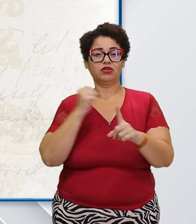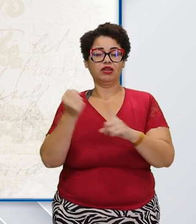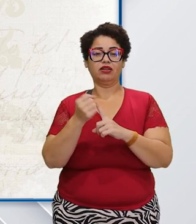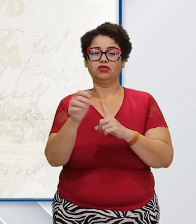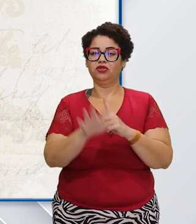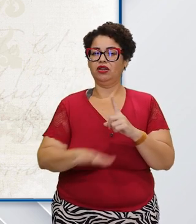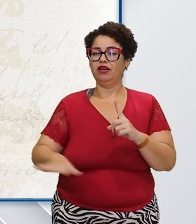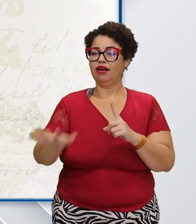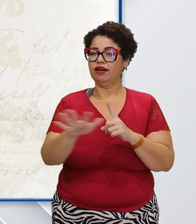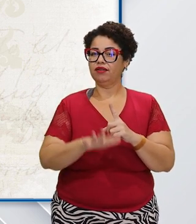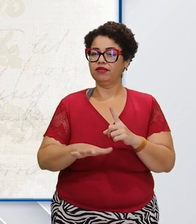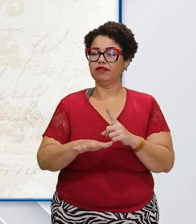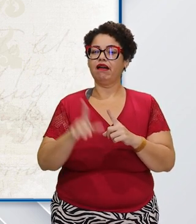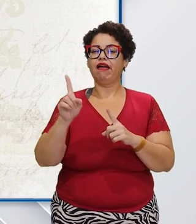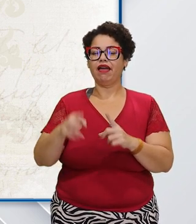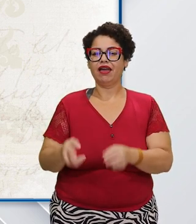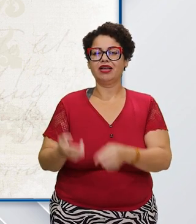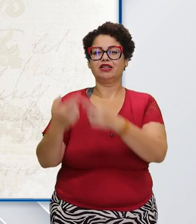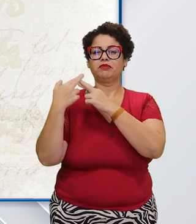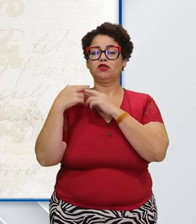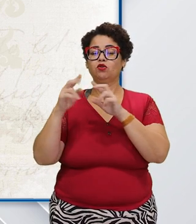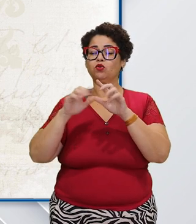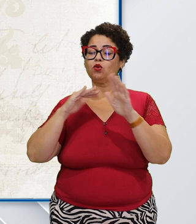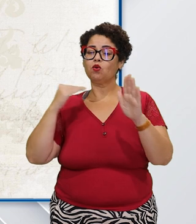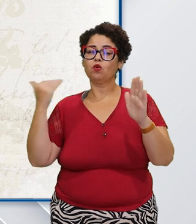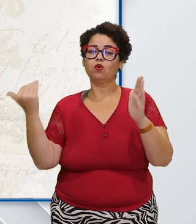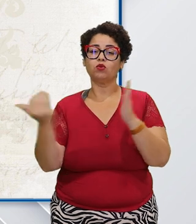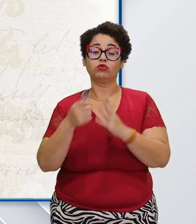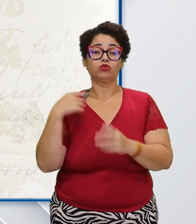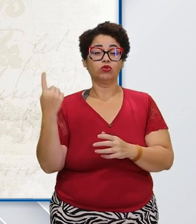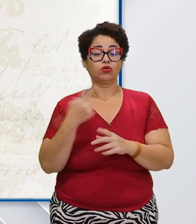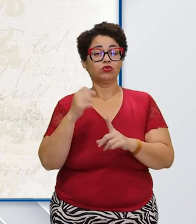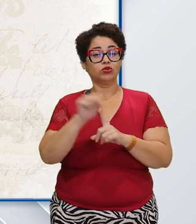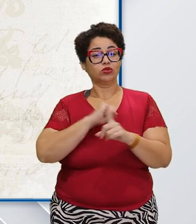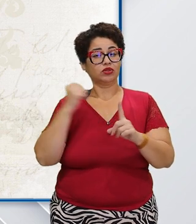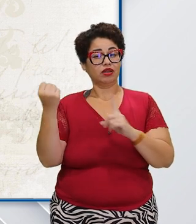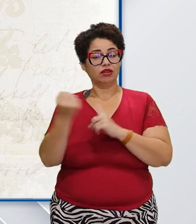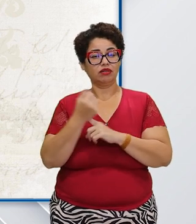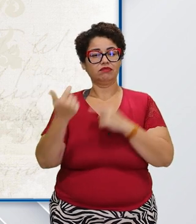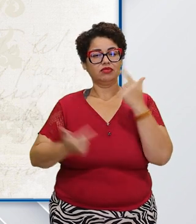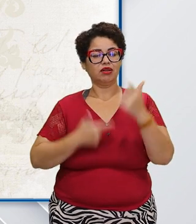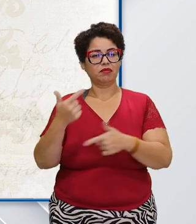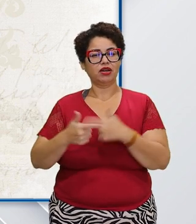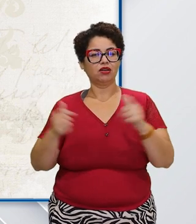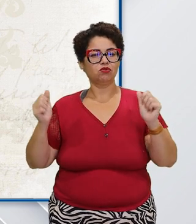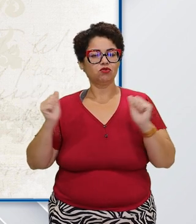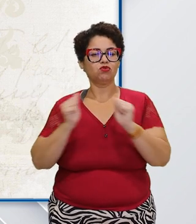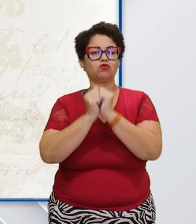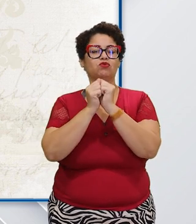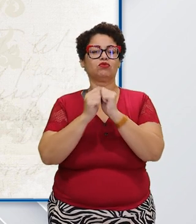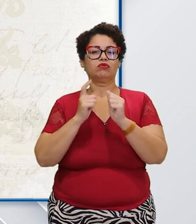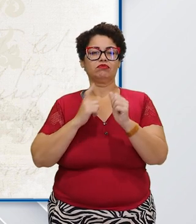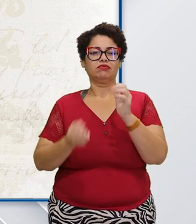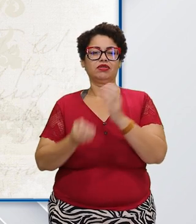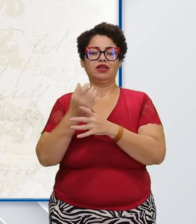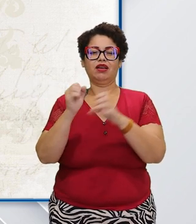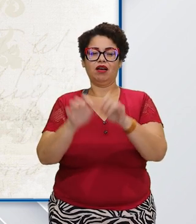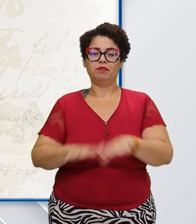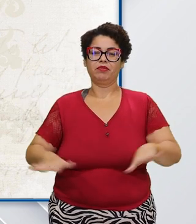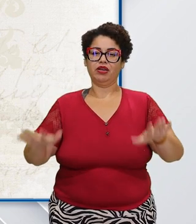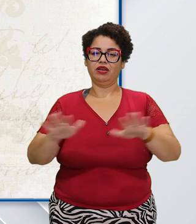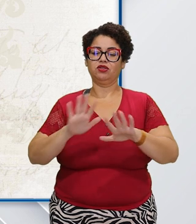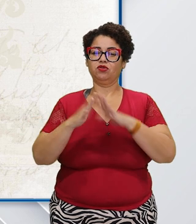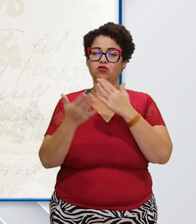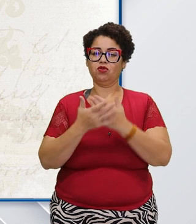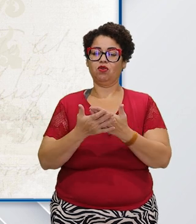sociedade em geral é responsabilidade de todos nós como a sociedade trabalhar juntos para criar um